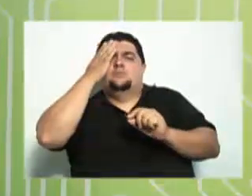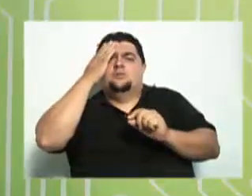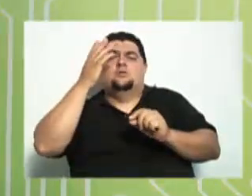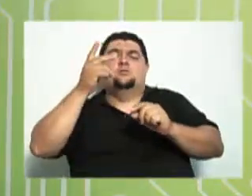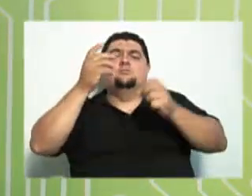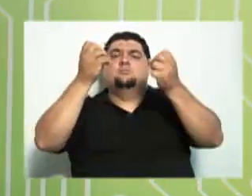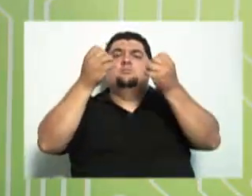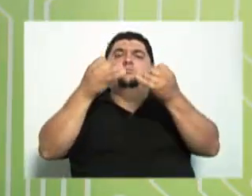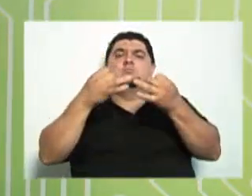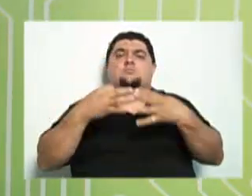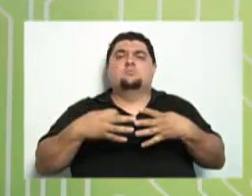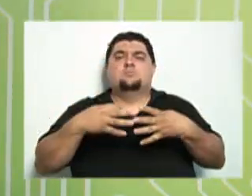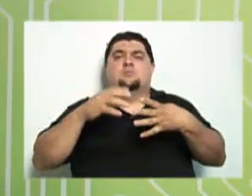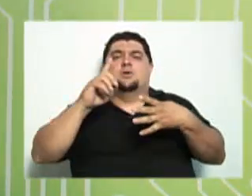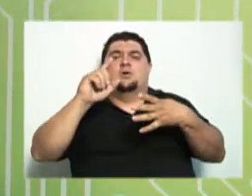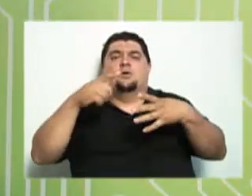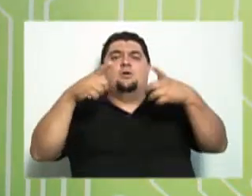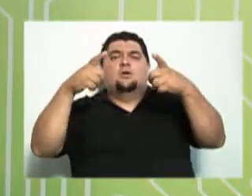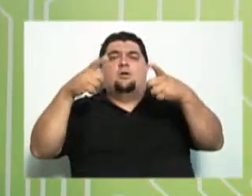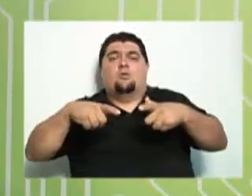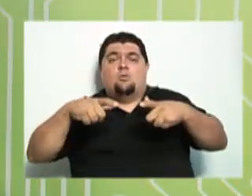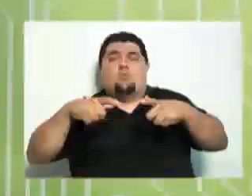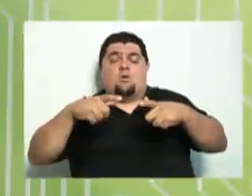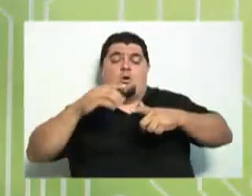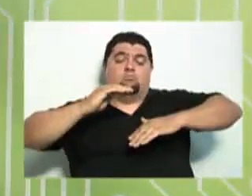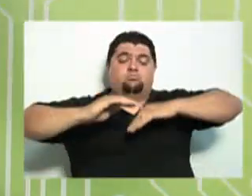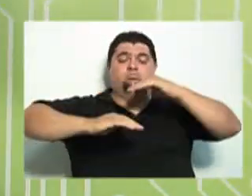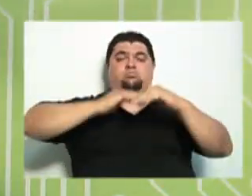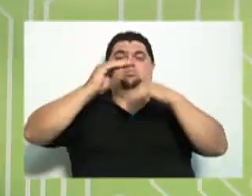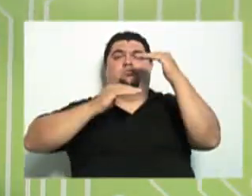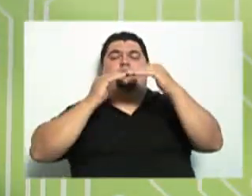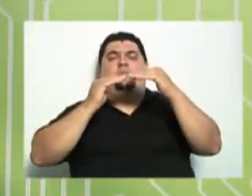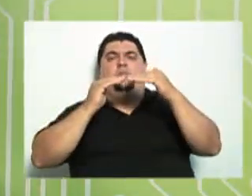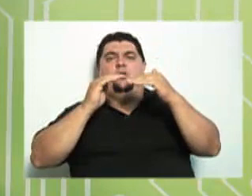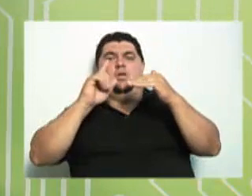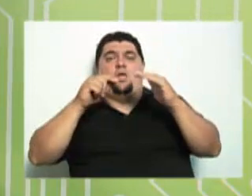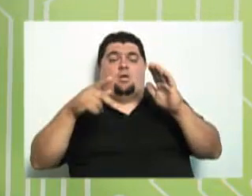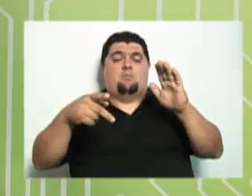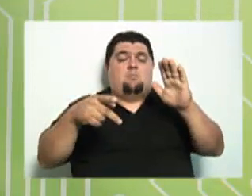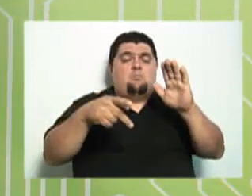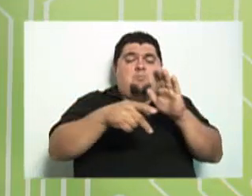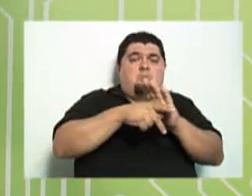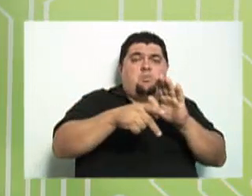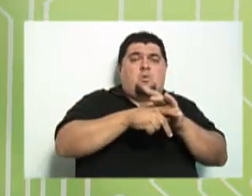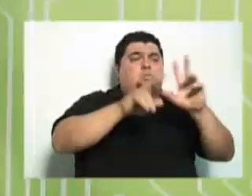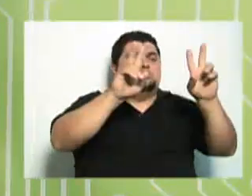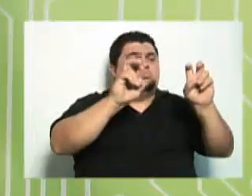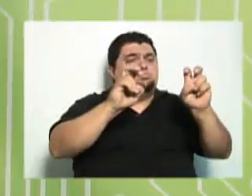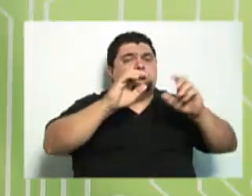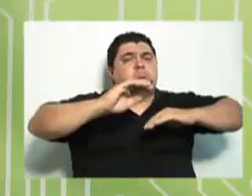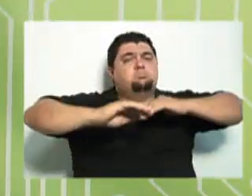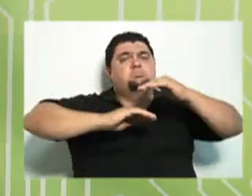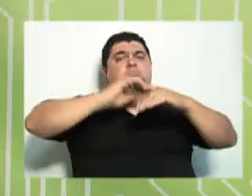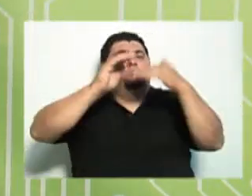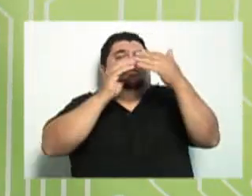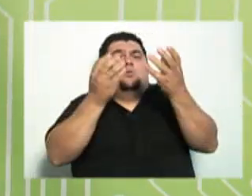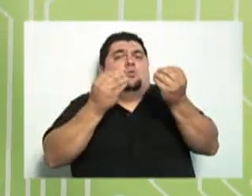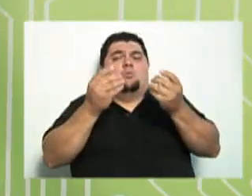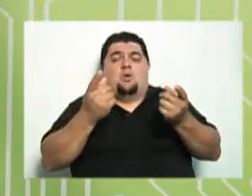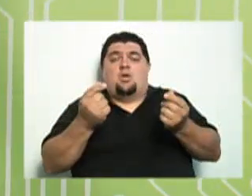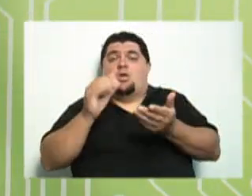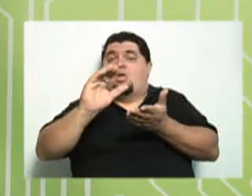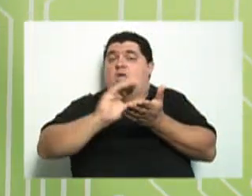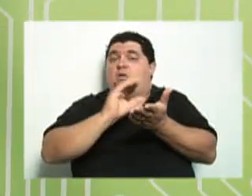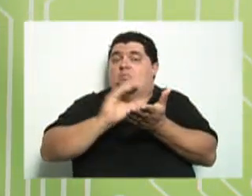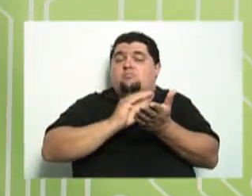fala esse é um local mais desenvolvido, essa é uma situação mais elaborada, mais desenvolvida, essa é uma economia